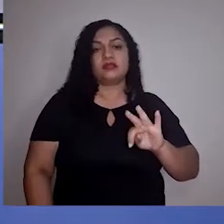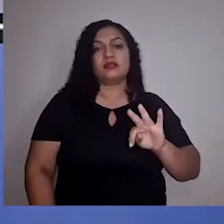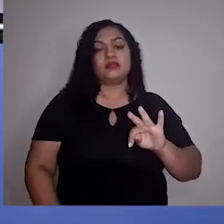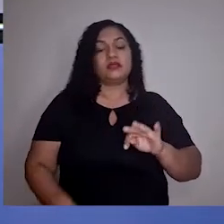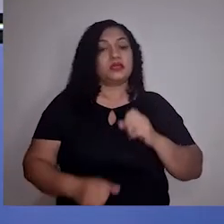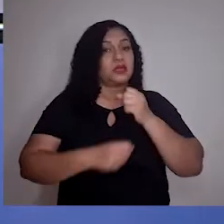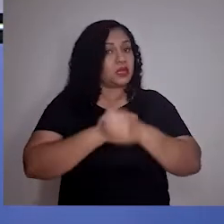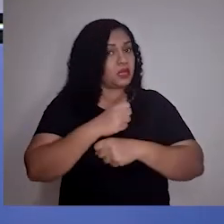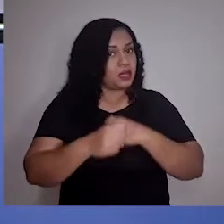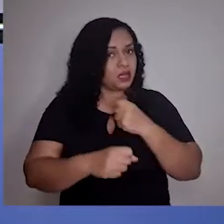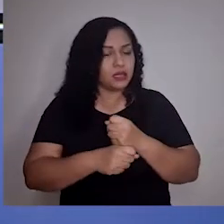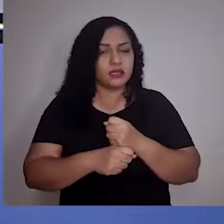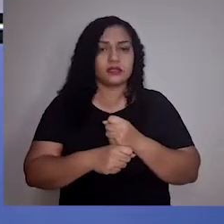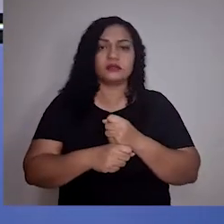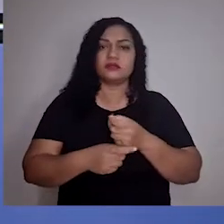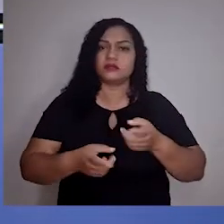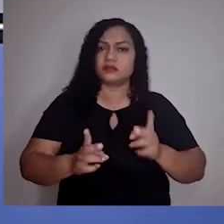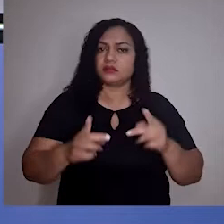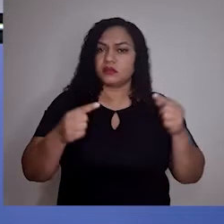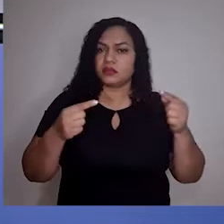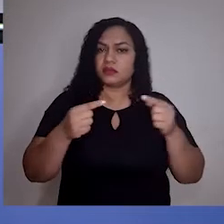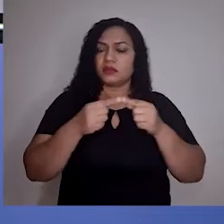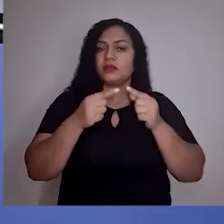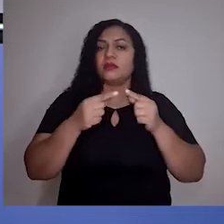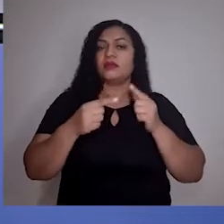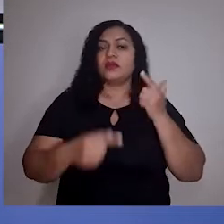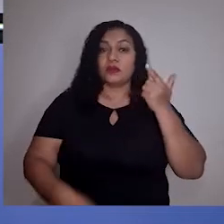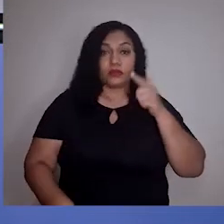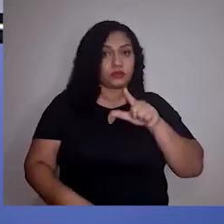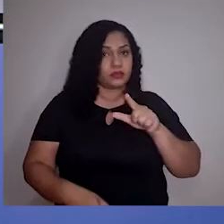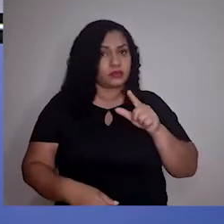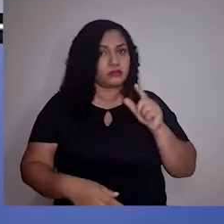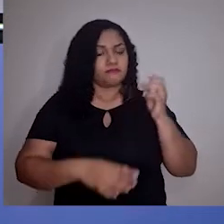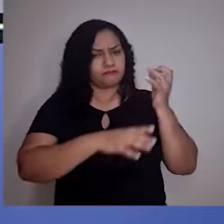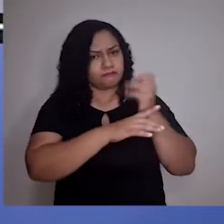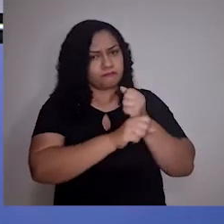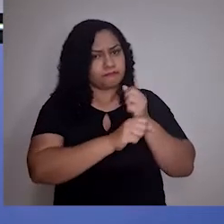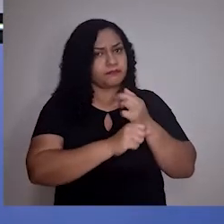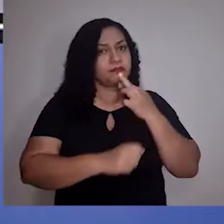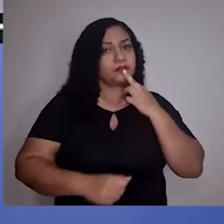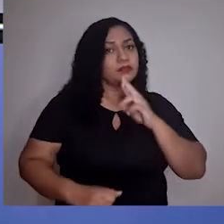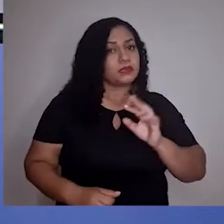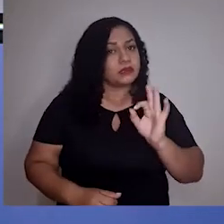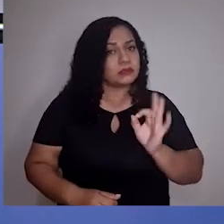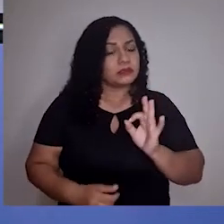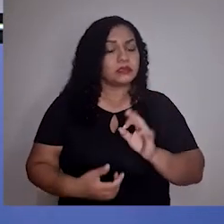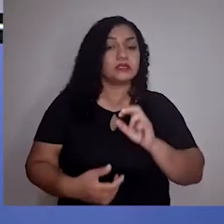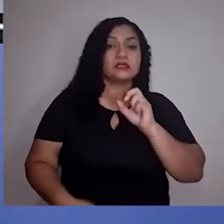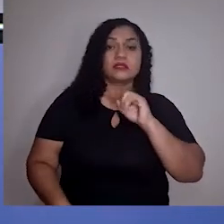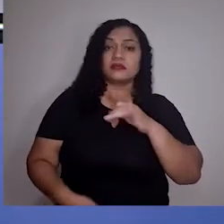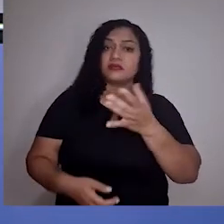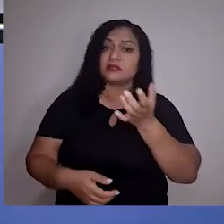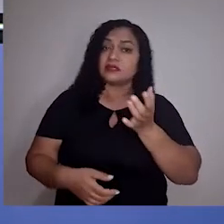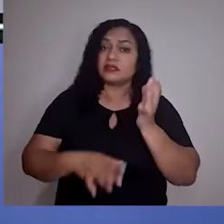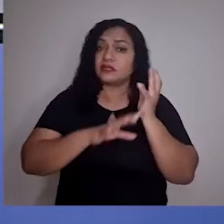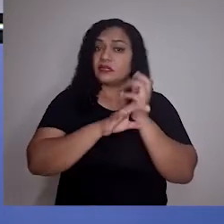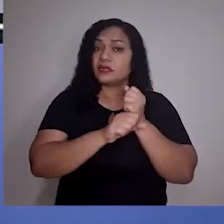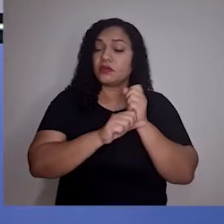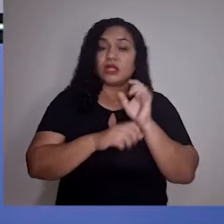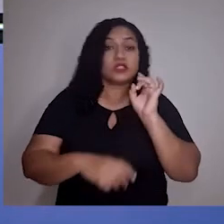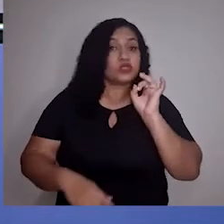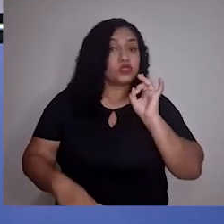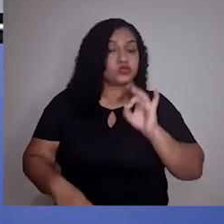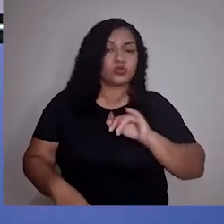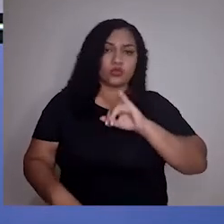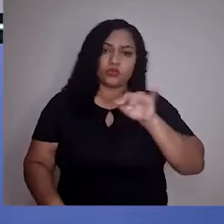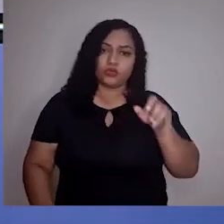ano, tem que sempre estar na mesma unidade de medida, para que a fórmula funcione. Se você quiser calcular apenas